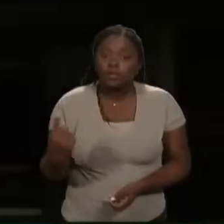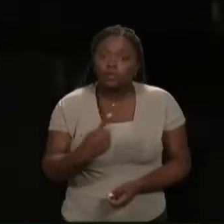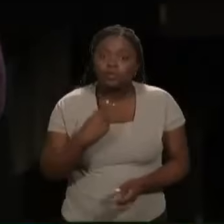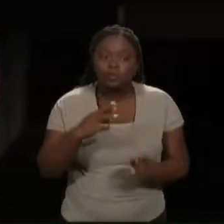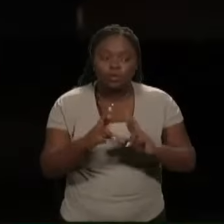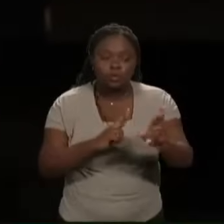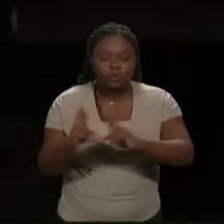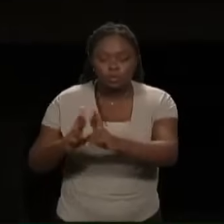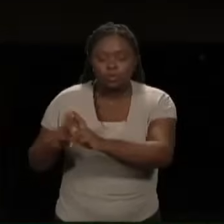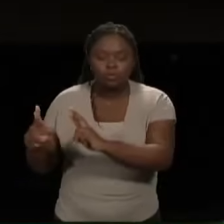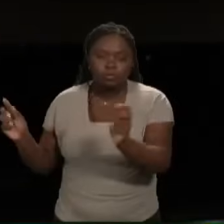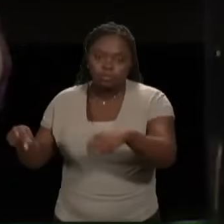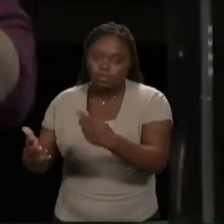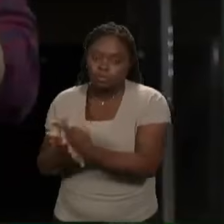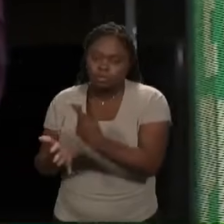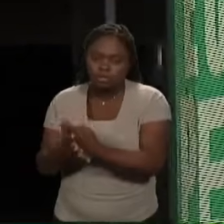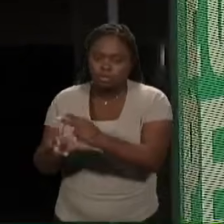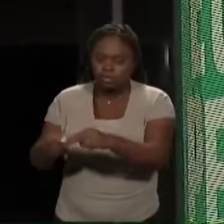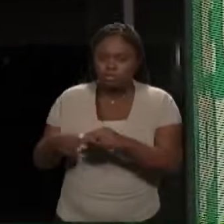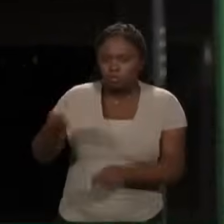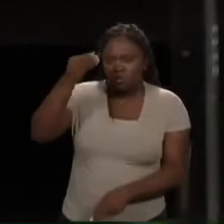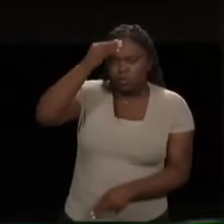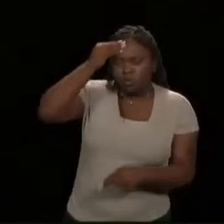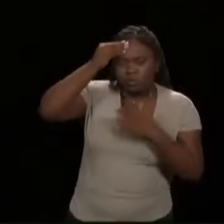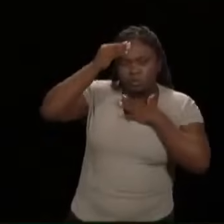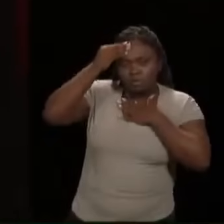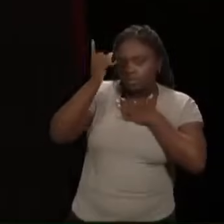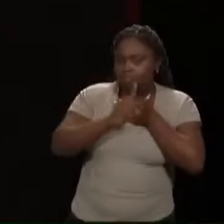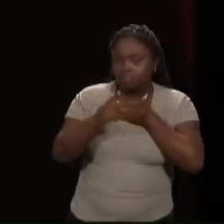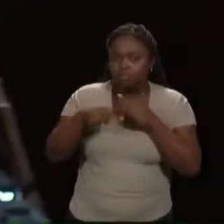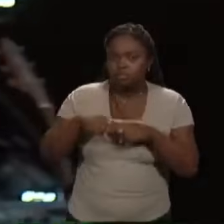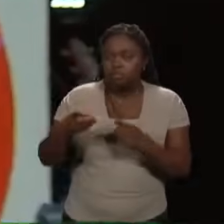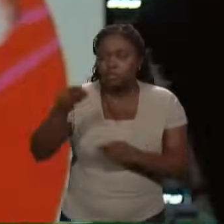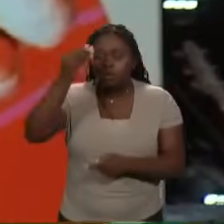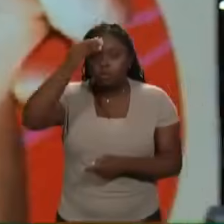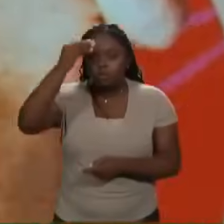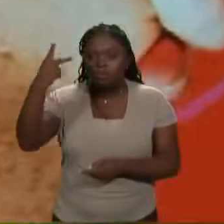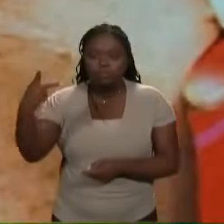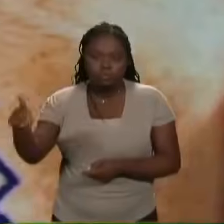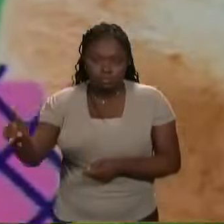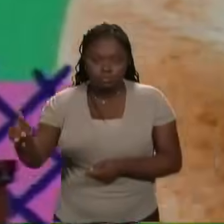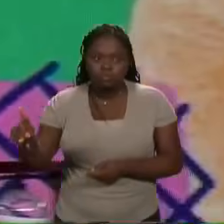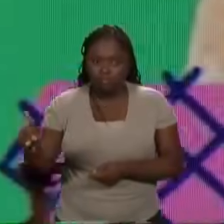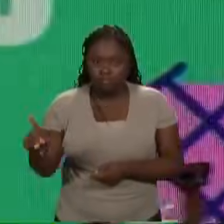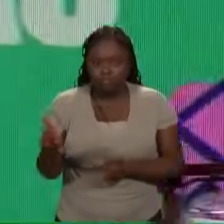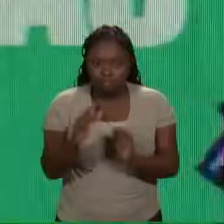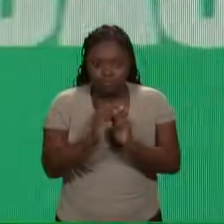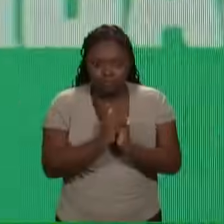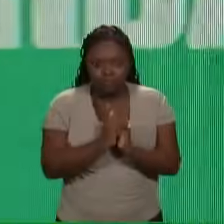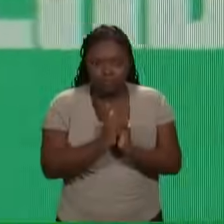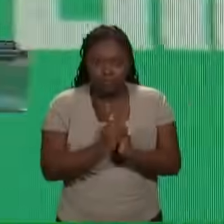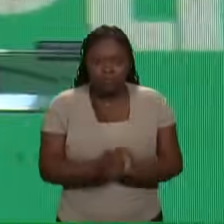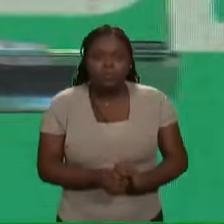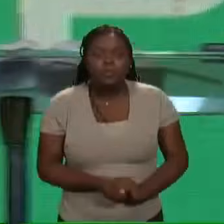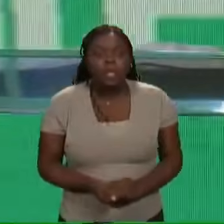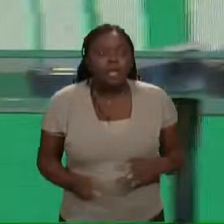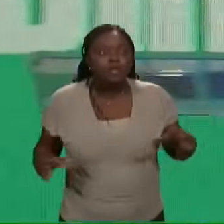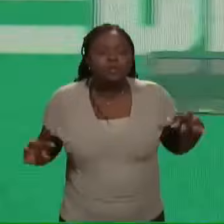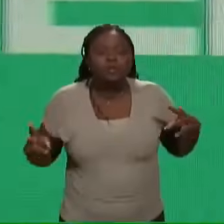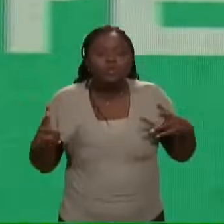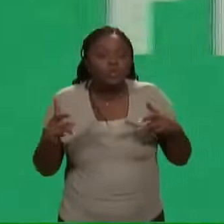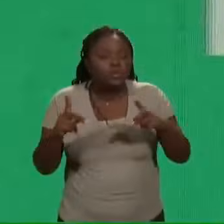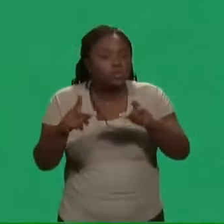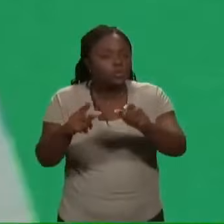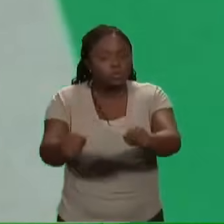deem errado, mas não por culpa nossa, e sim por culpa do outro. Quem está entendendo o que eu estou falando aqui? Que todo mundo